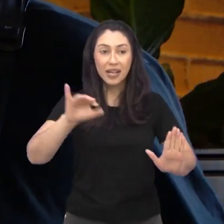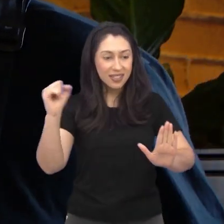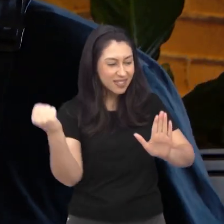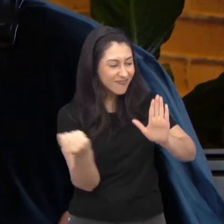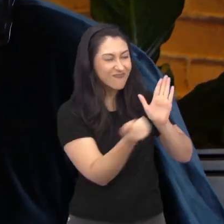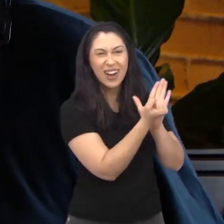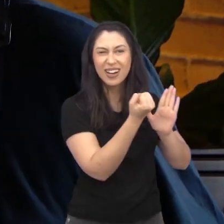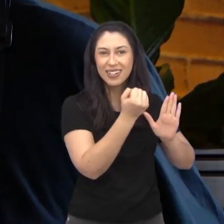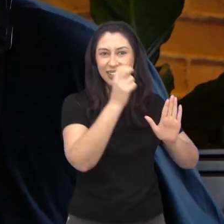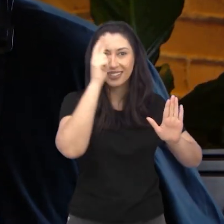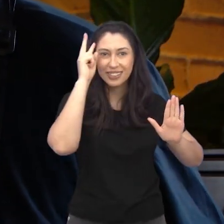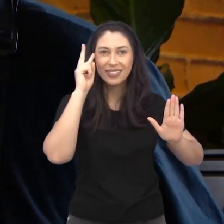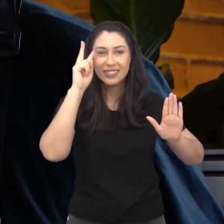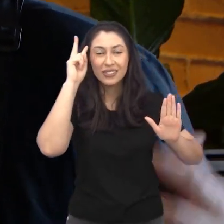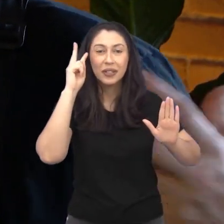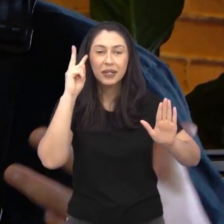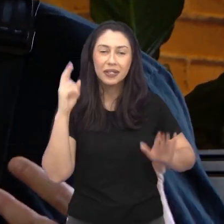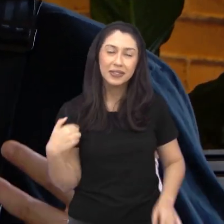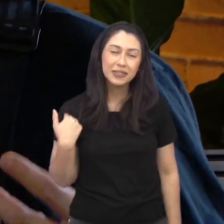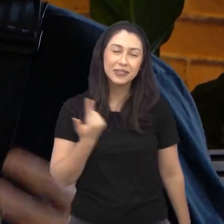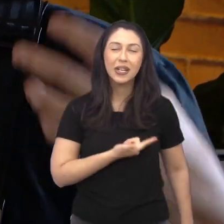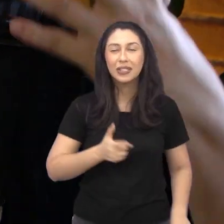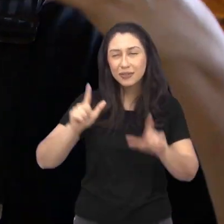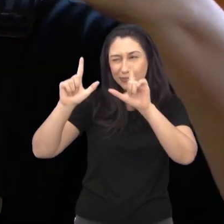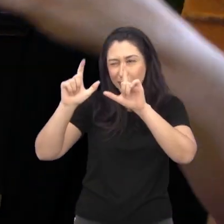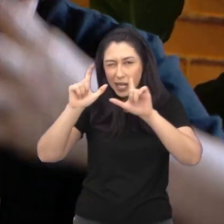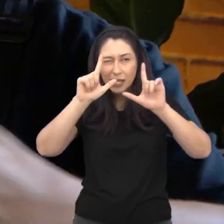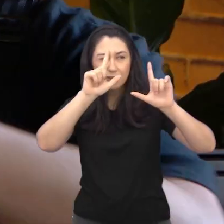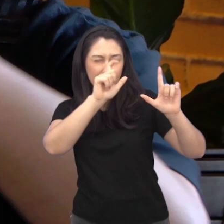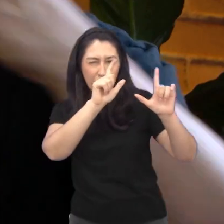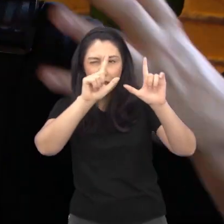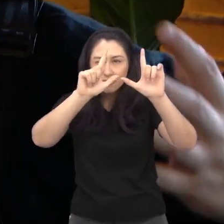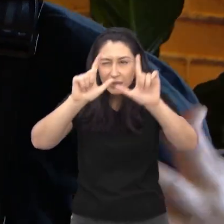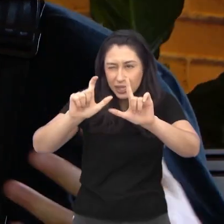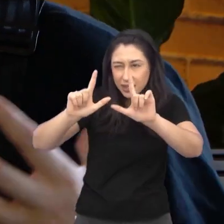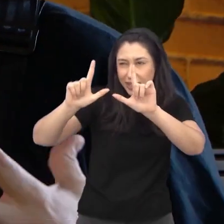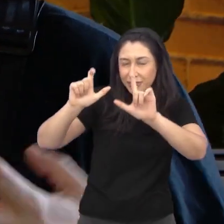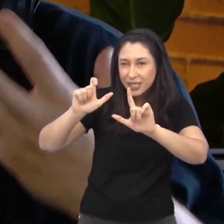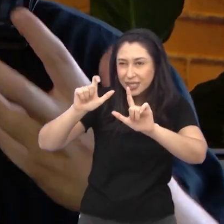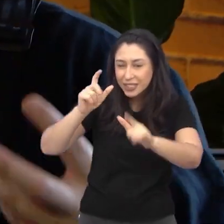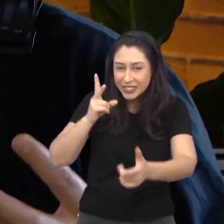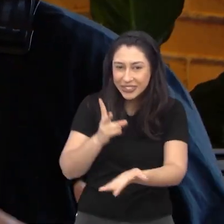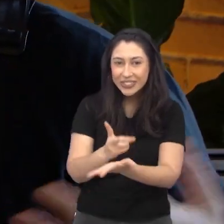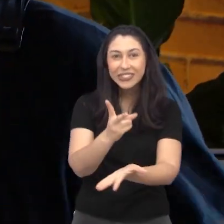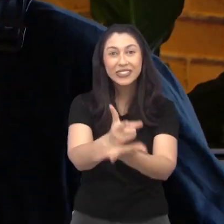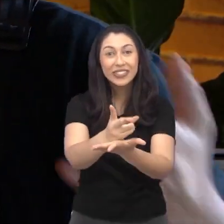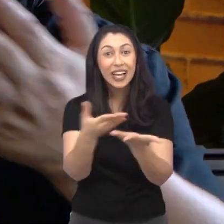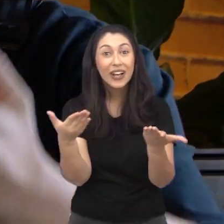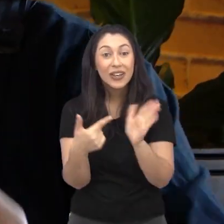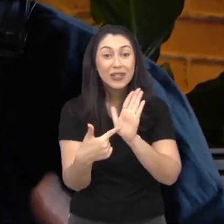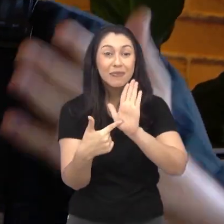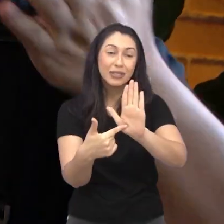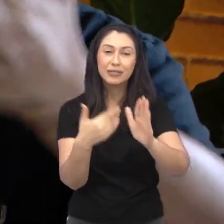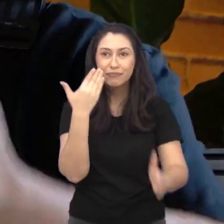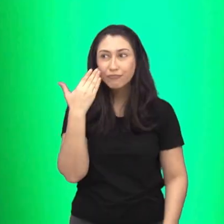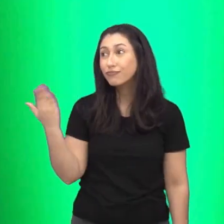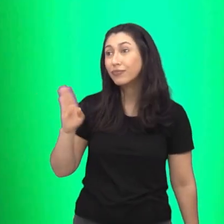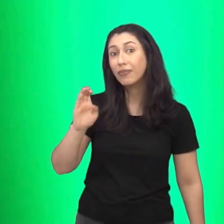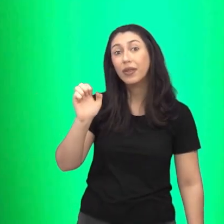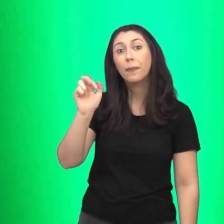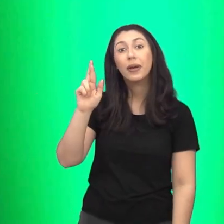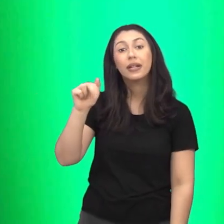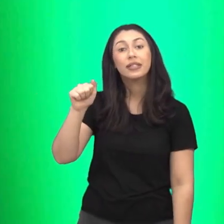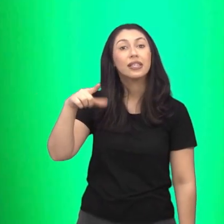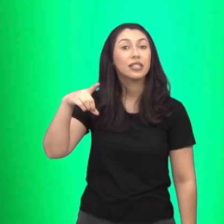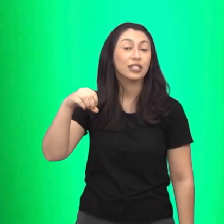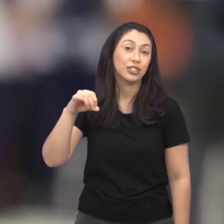seu legado, um pouquinho da sua história. Nós, fotógrafos, fotografamos todos os momentos, perpetuamos, estamos aqui para mostrar fotos do